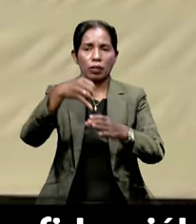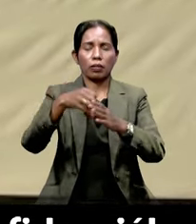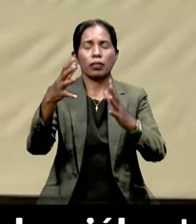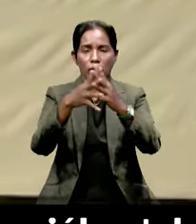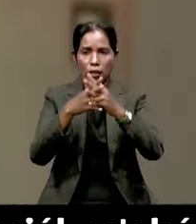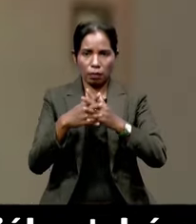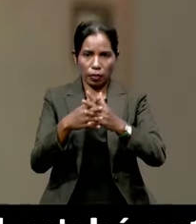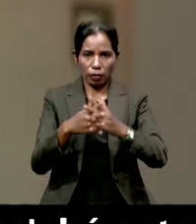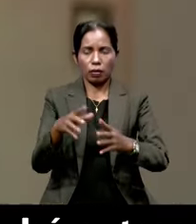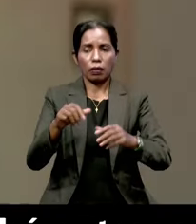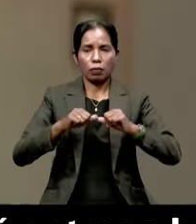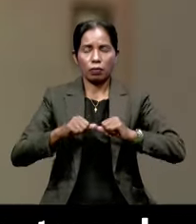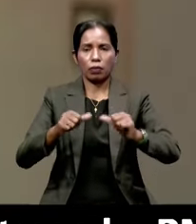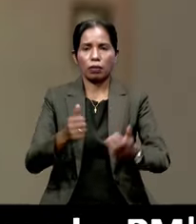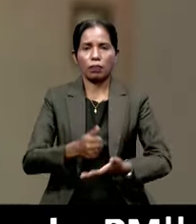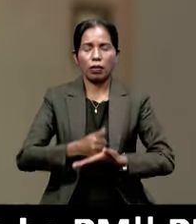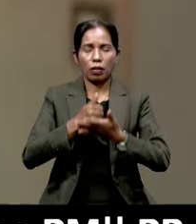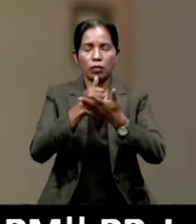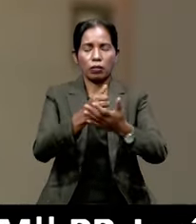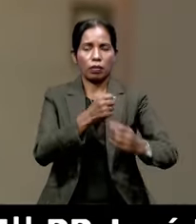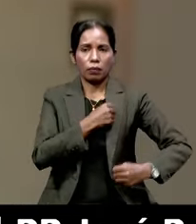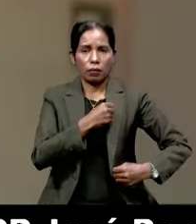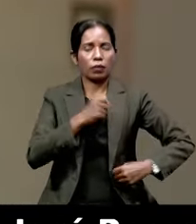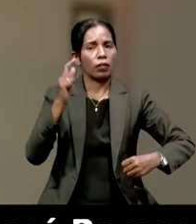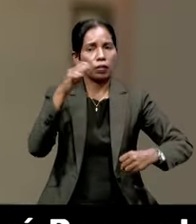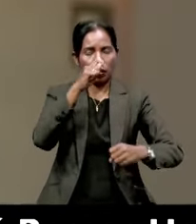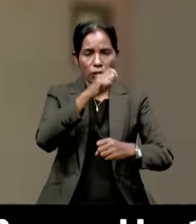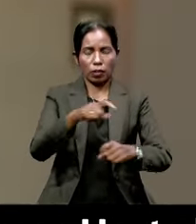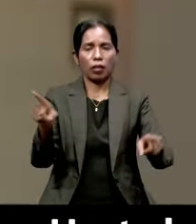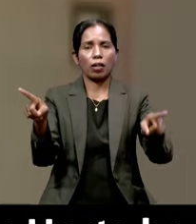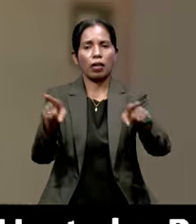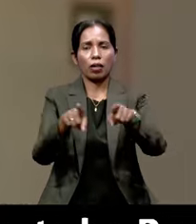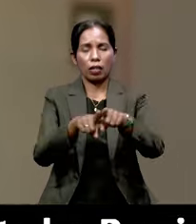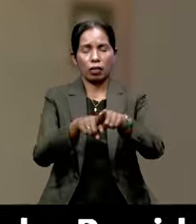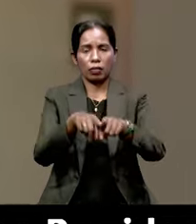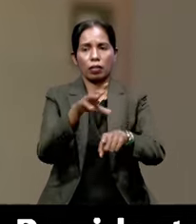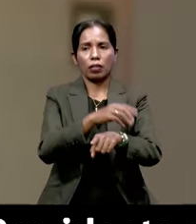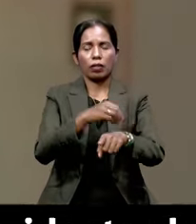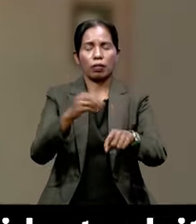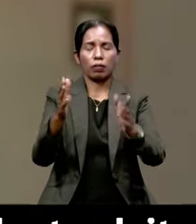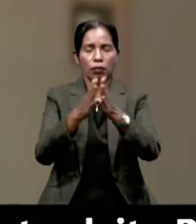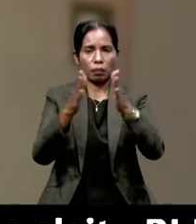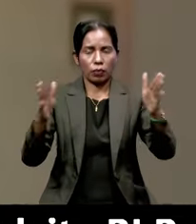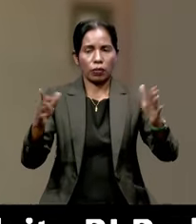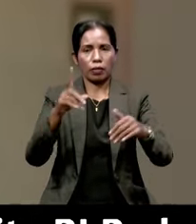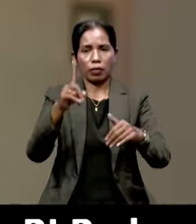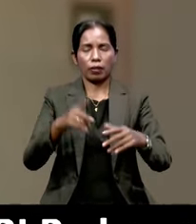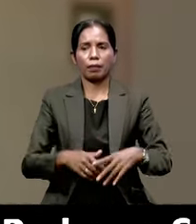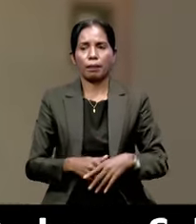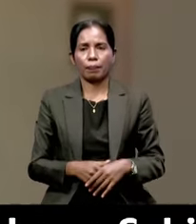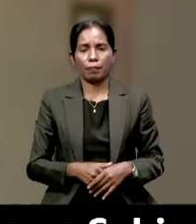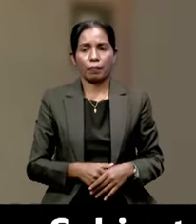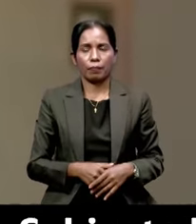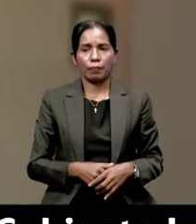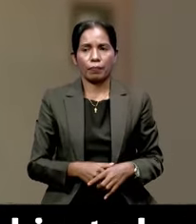da América, continua com assistência militar para Taiwan, deve sair nessa provocação botida. And we're very poor. No,